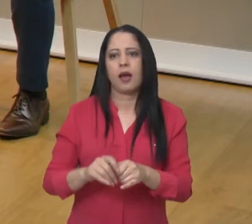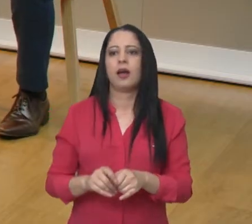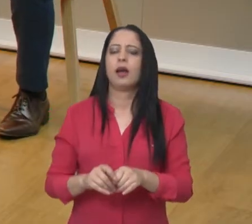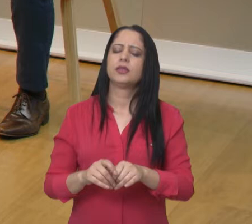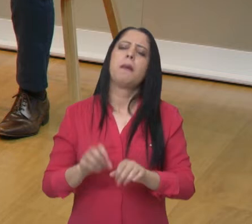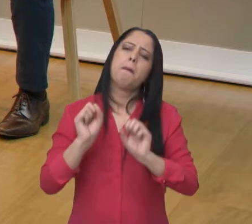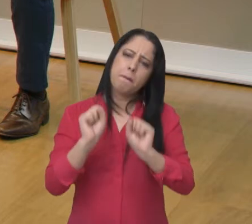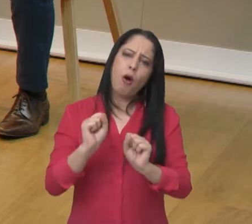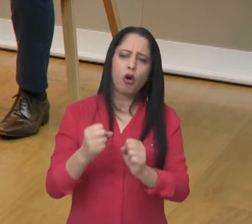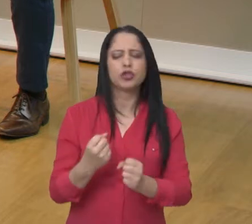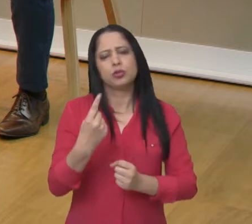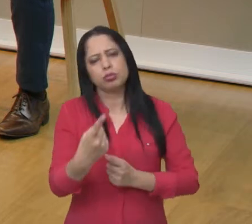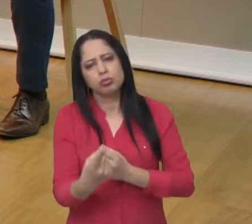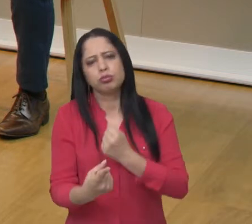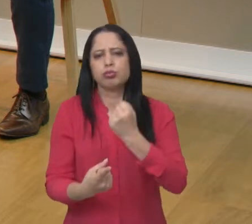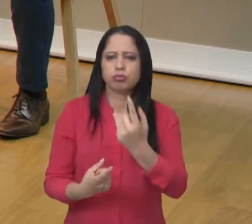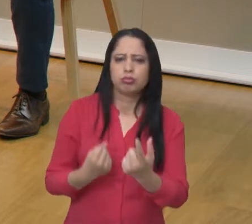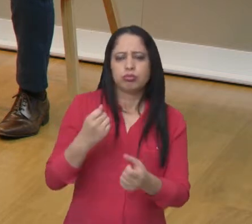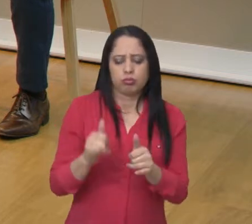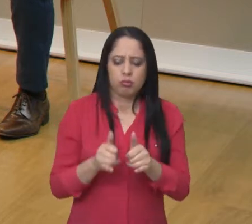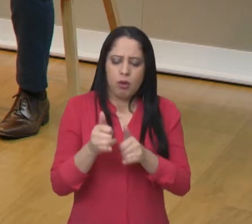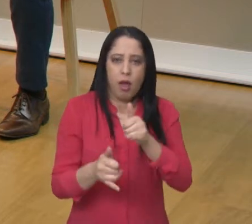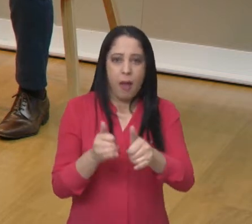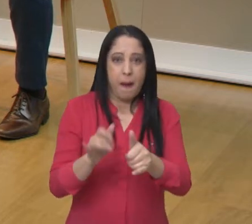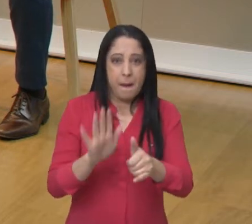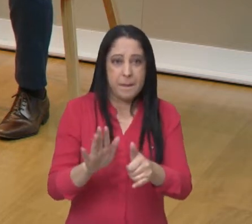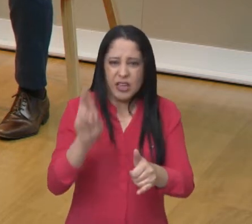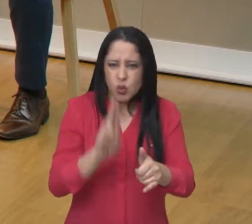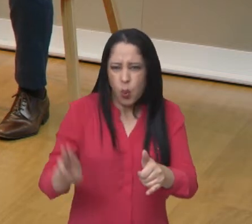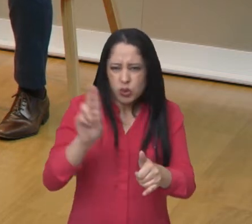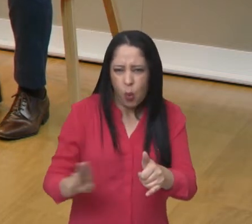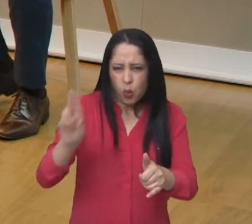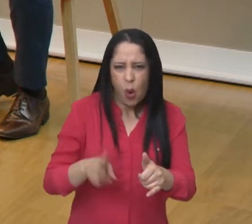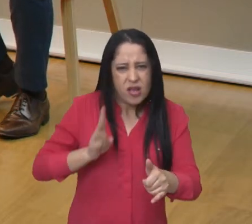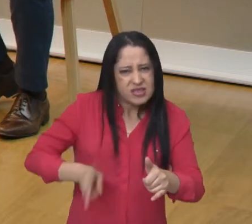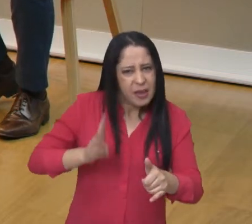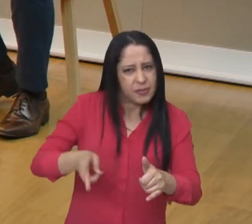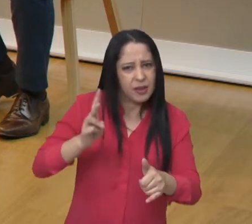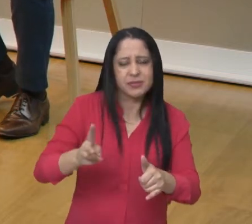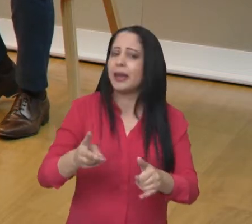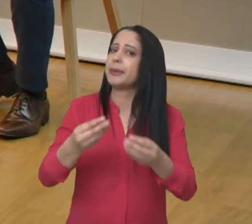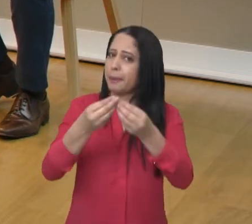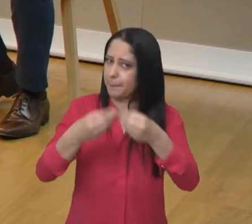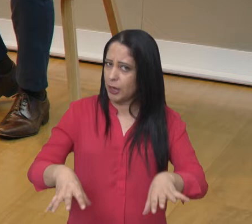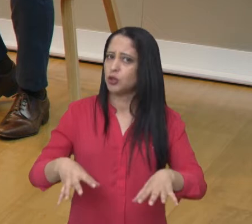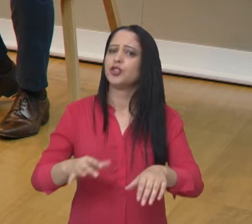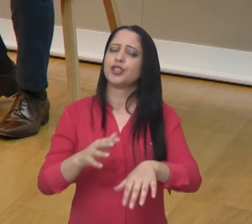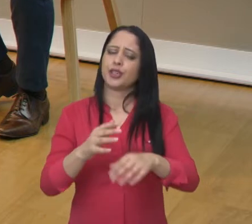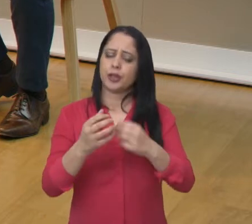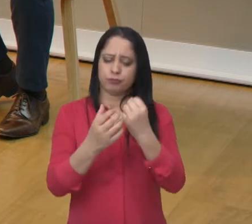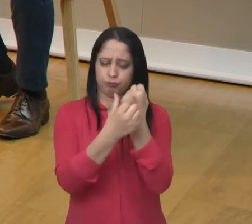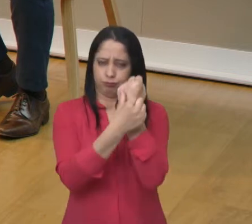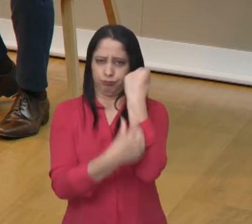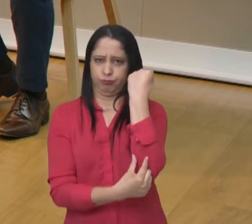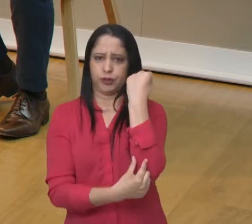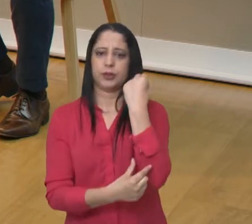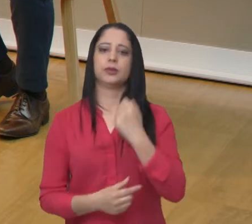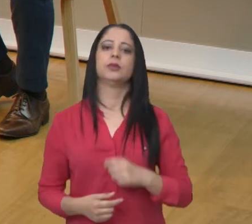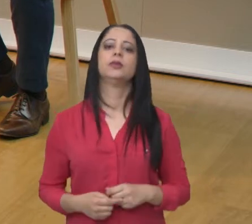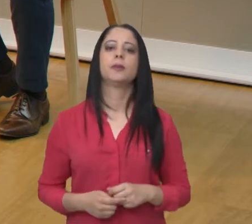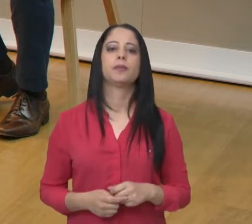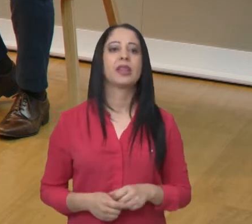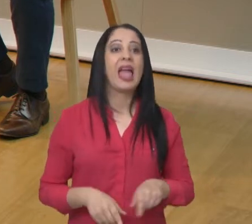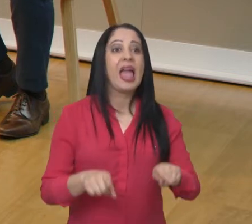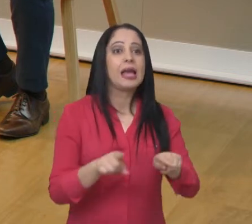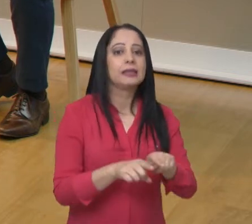uso excessivo. O uso do salto por si só não tem problema, mas o uso excessivo pode causar doenças não só na coluna, mas em outras partes. E uma dúvida, algumas